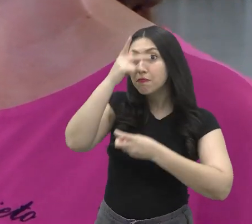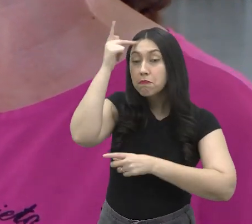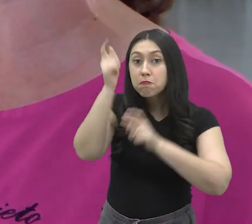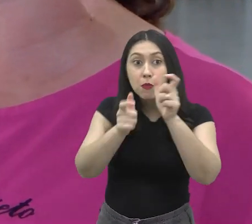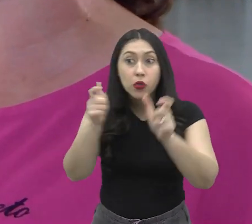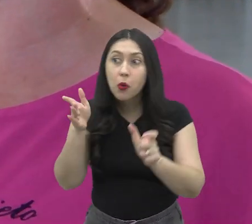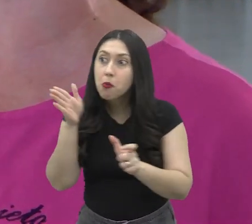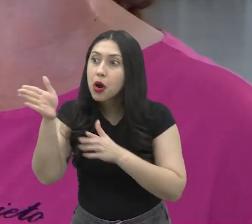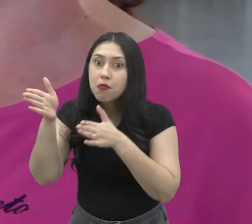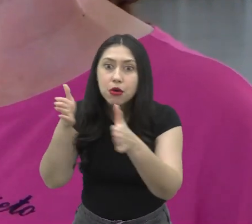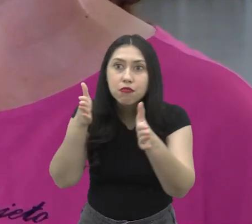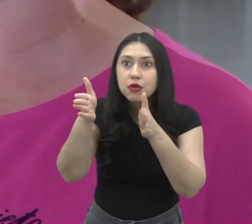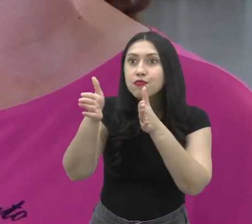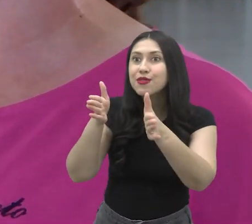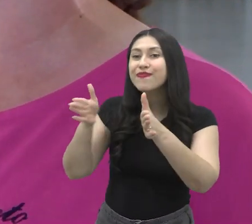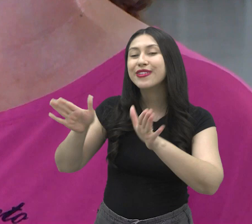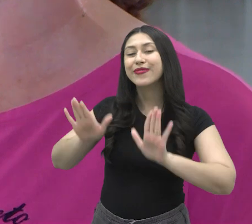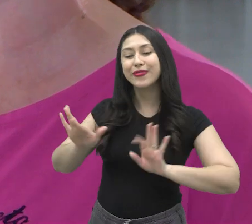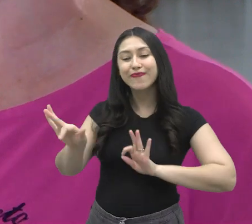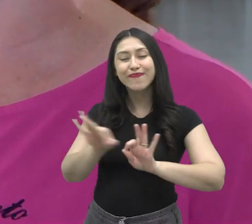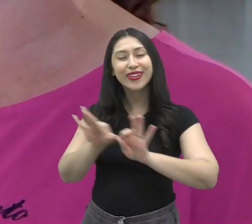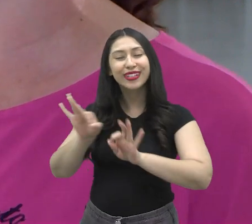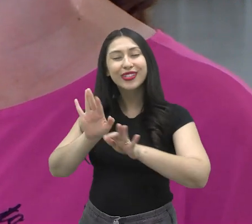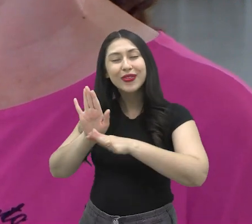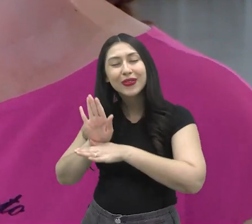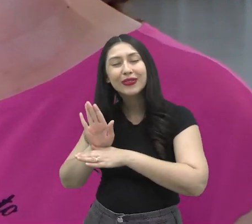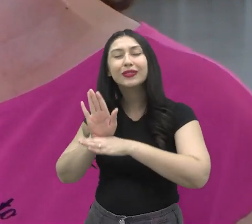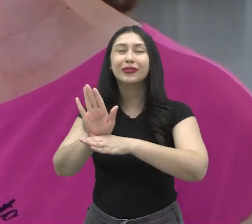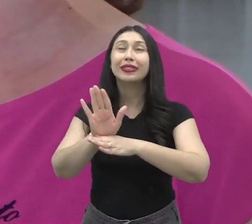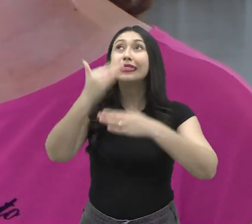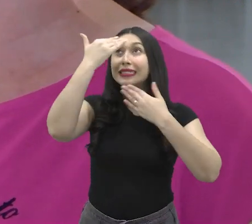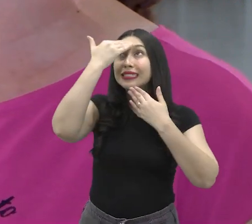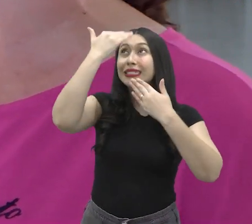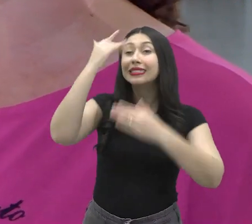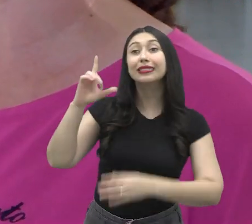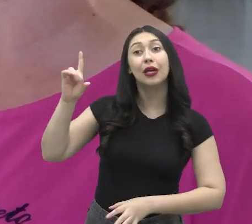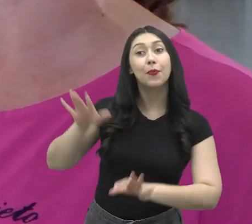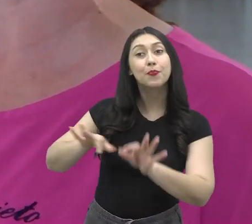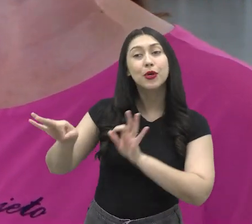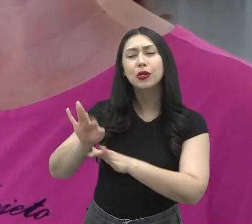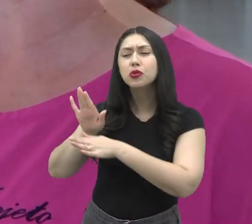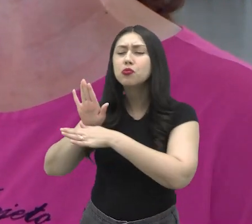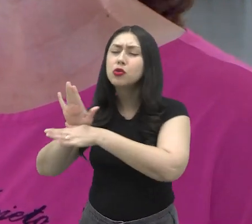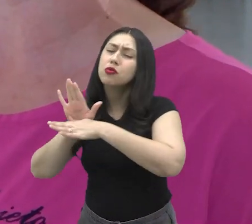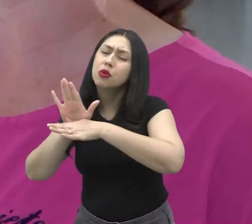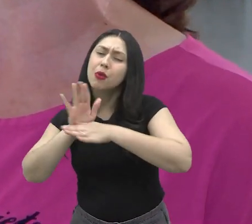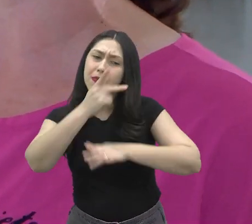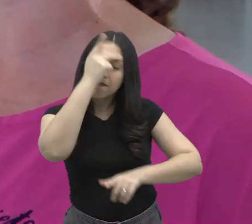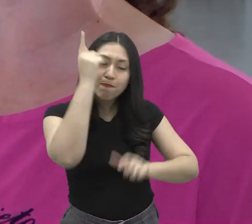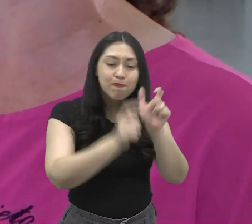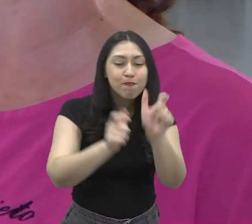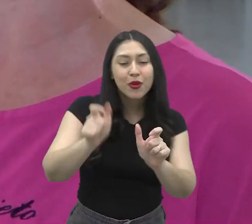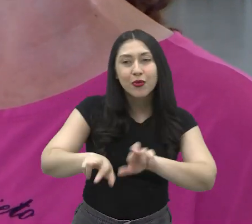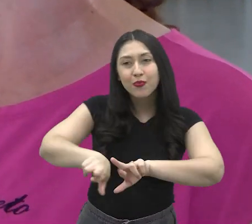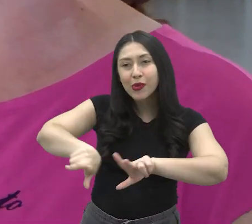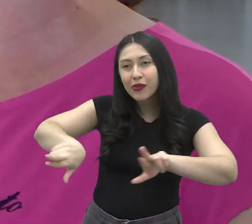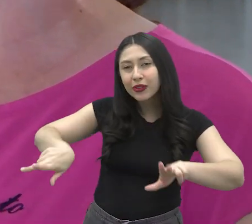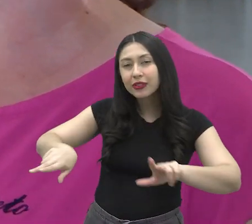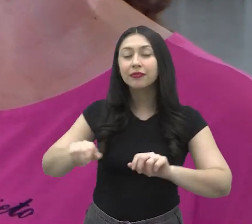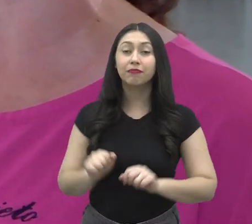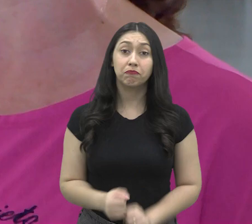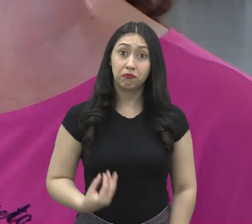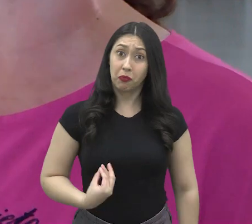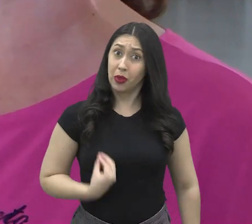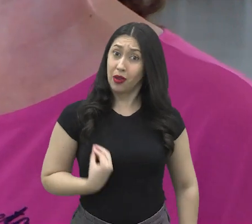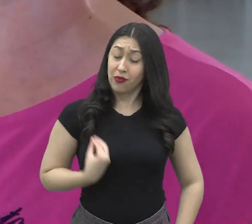assim que a gente vê que as pessoas acabam se direcionando. E o projeto é um canal. Acredito que, graças a Deus, o projeto está sendo um canal na vida de várias